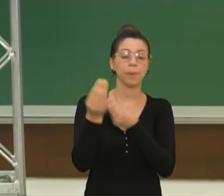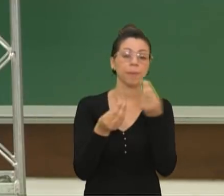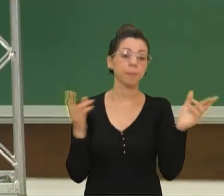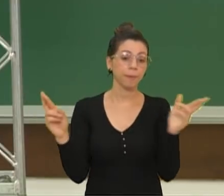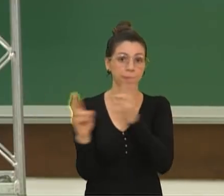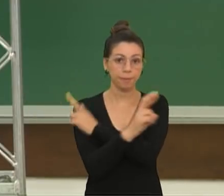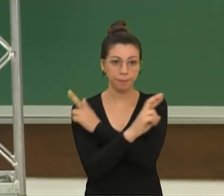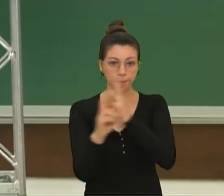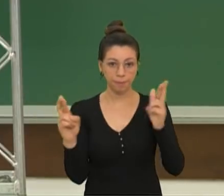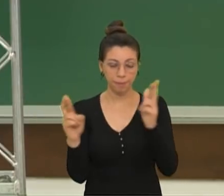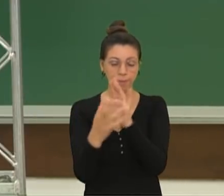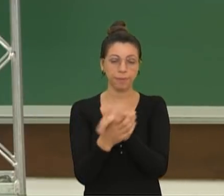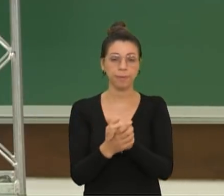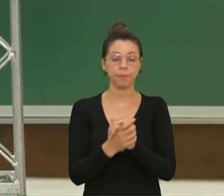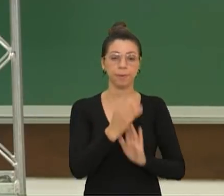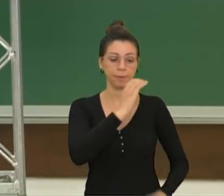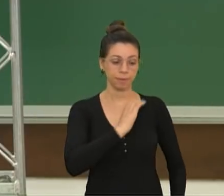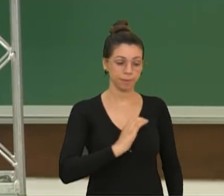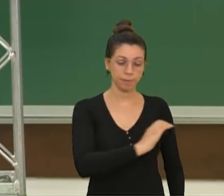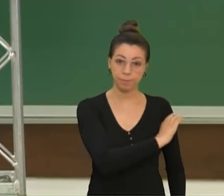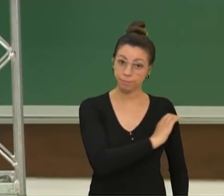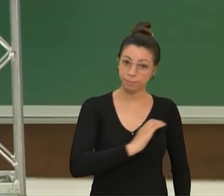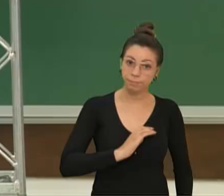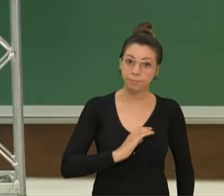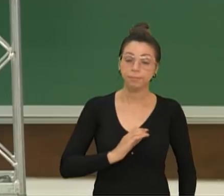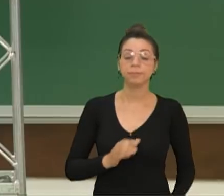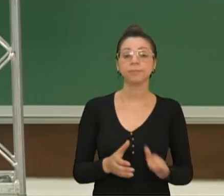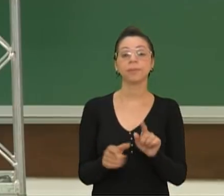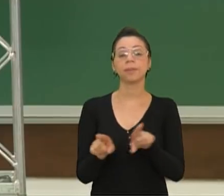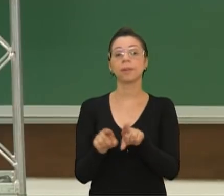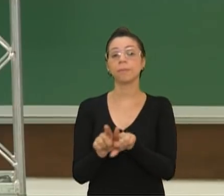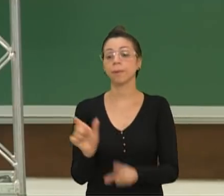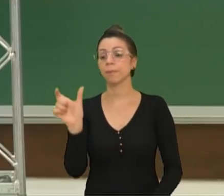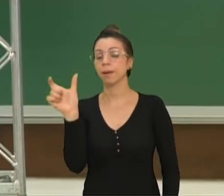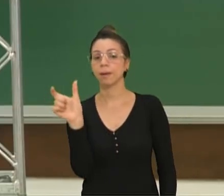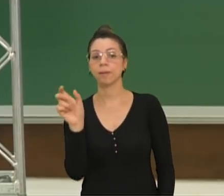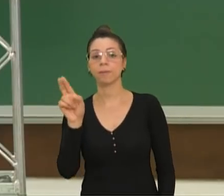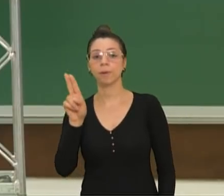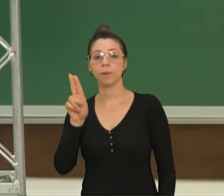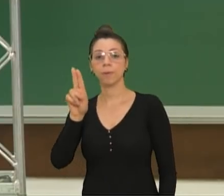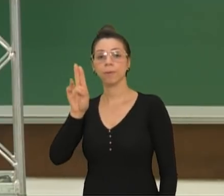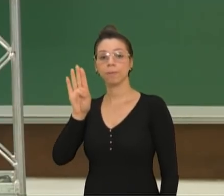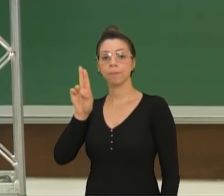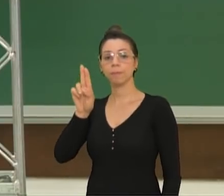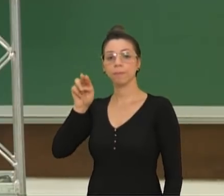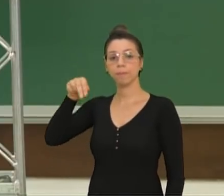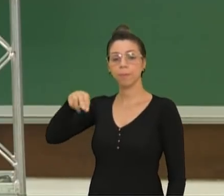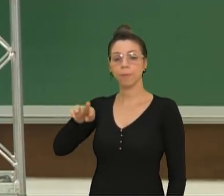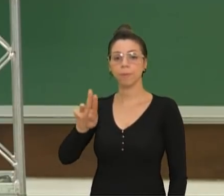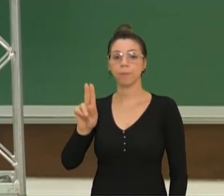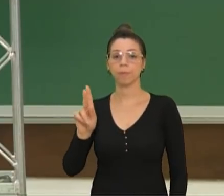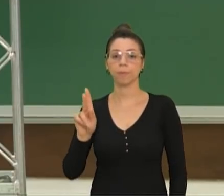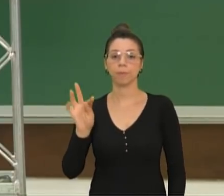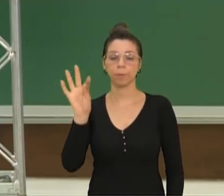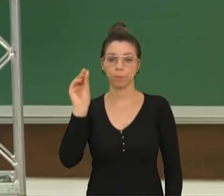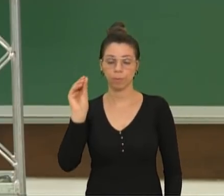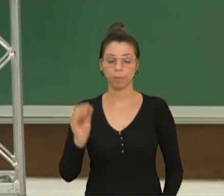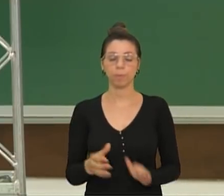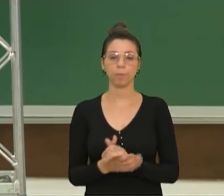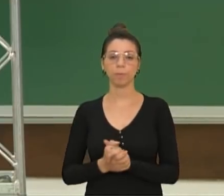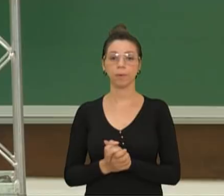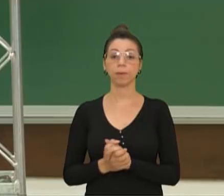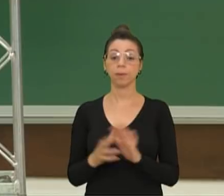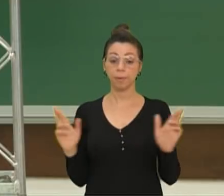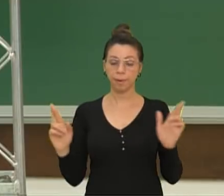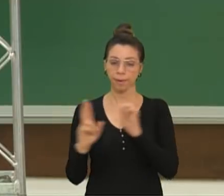relação entre o cristianismo e a relação do Ubuntu, que é a relação entre o outro e você mesmo. Essa relação que se